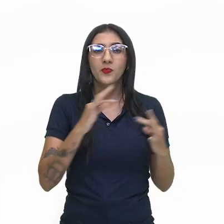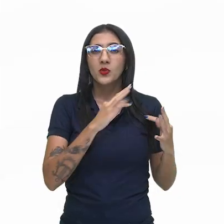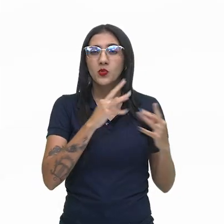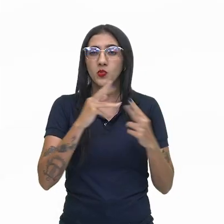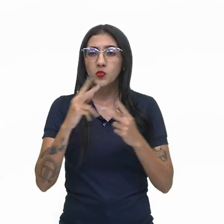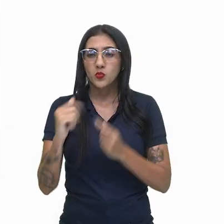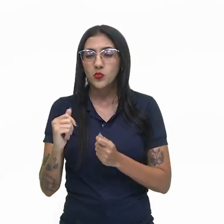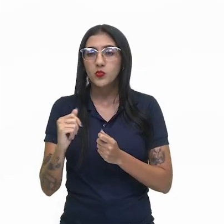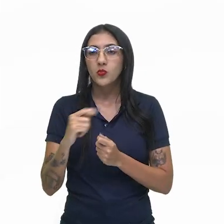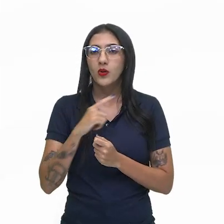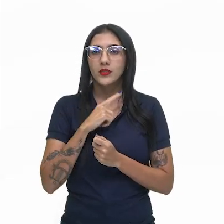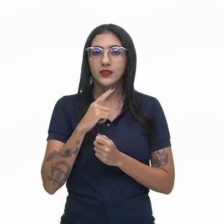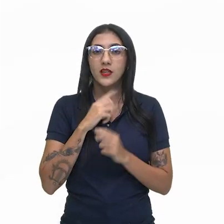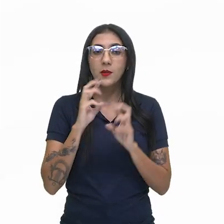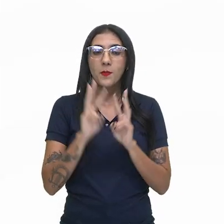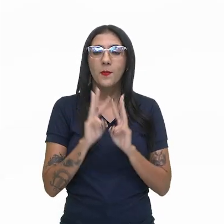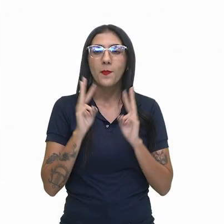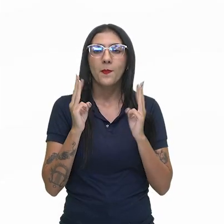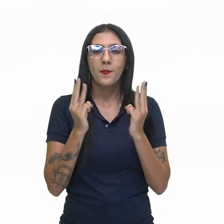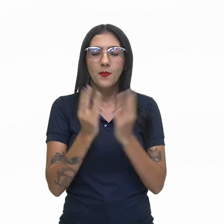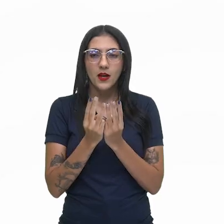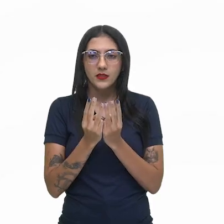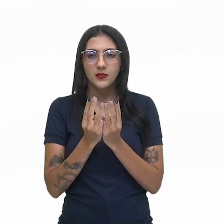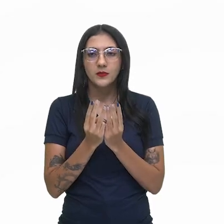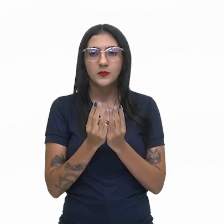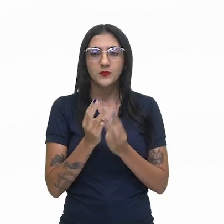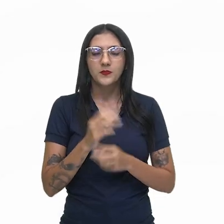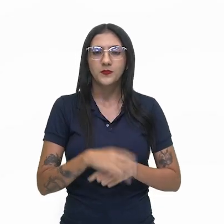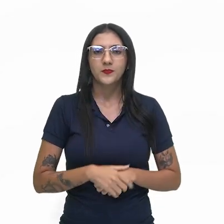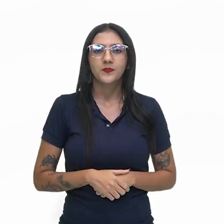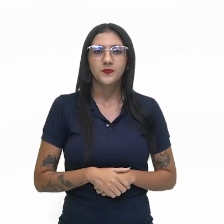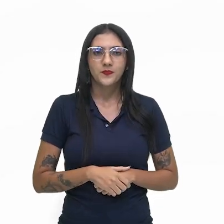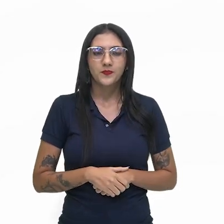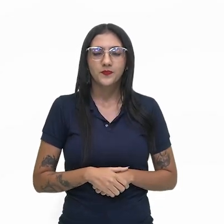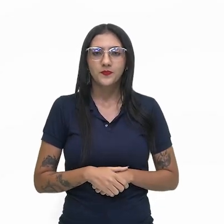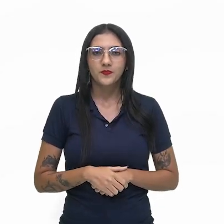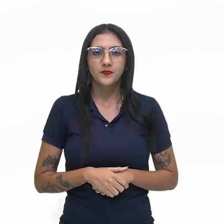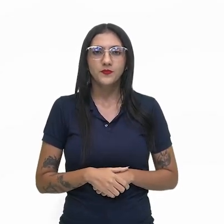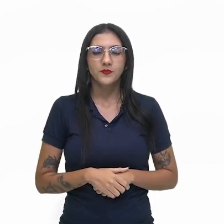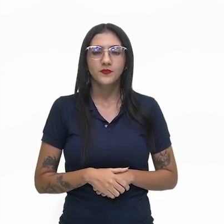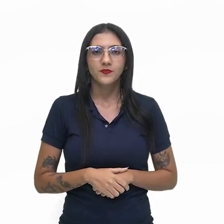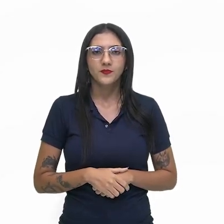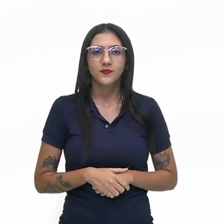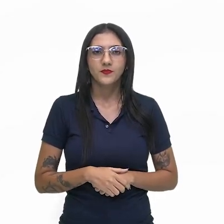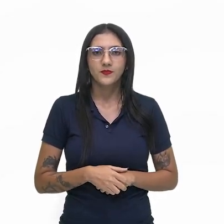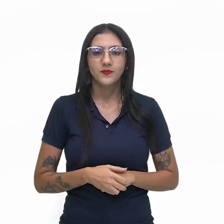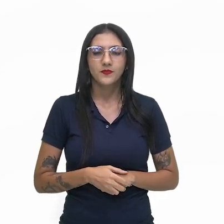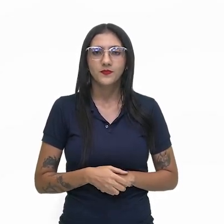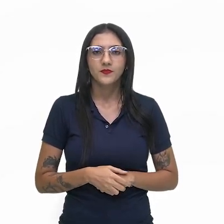tem massa e ocupa espaço. Aqui,